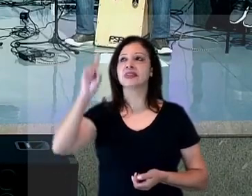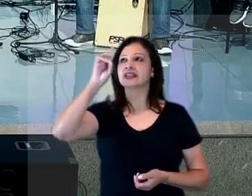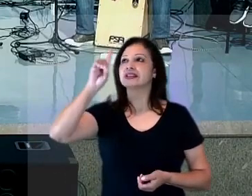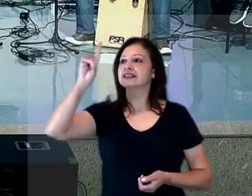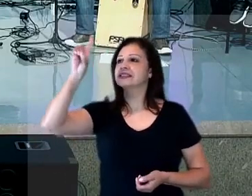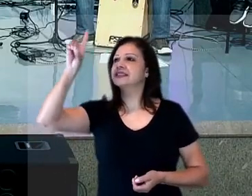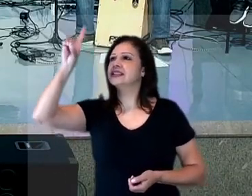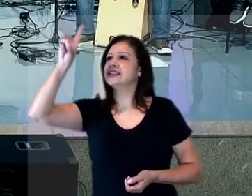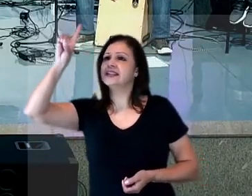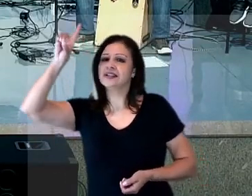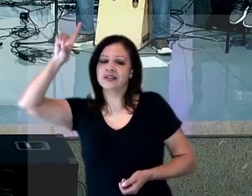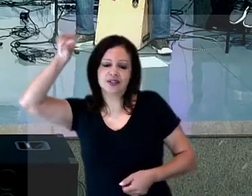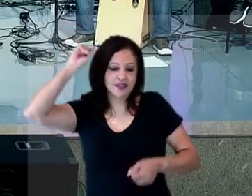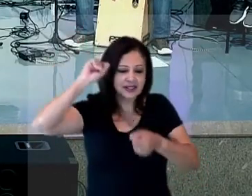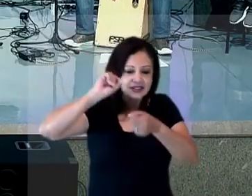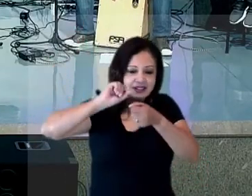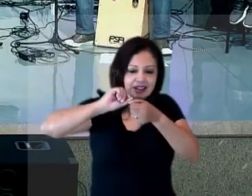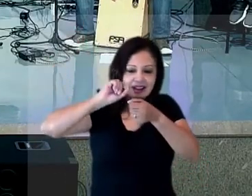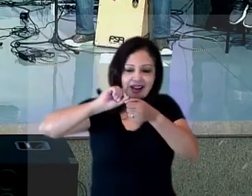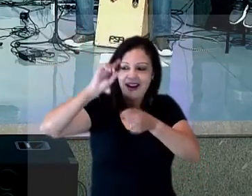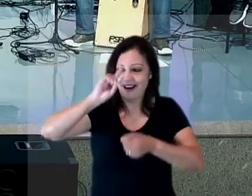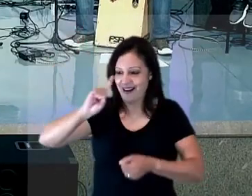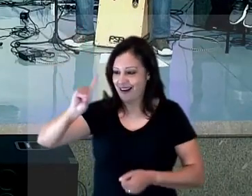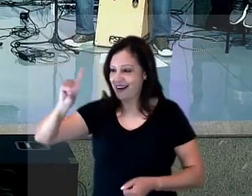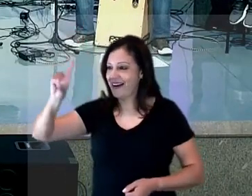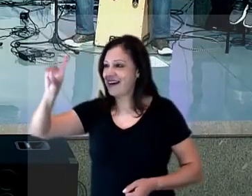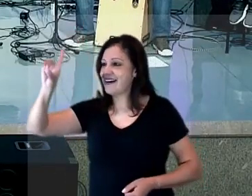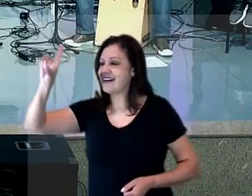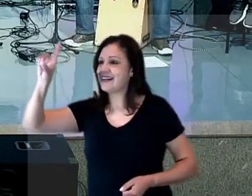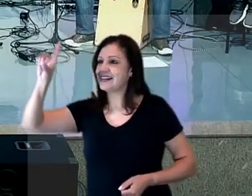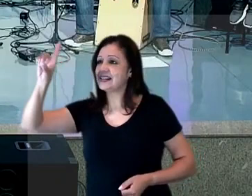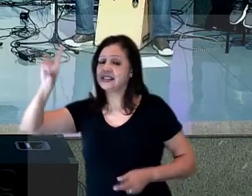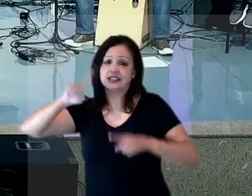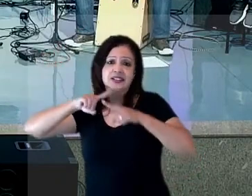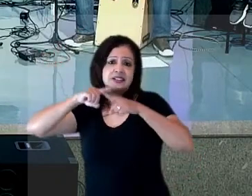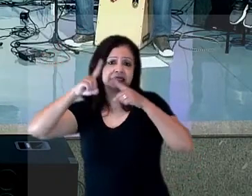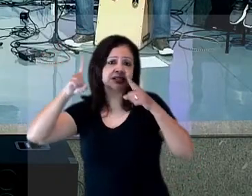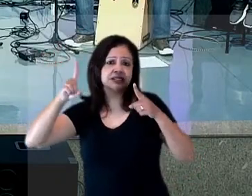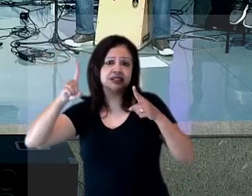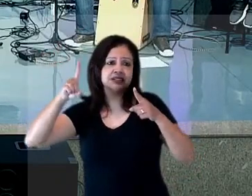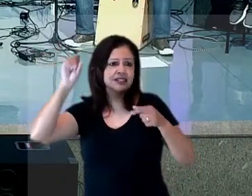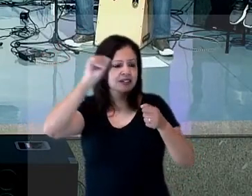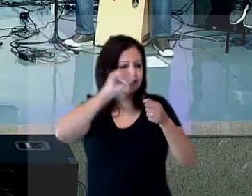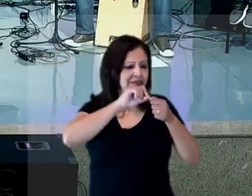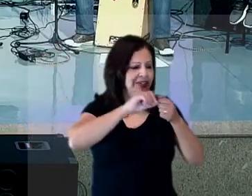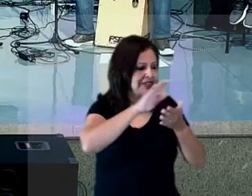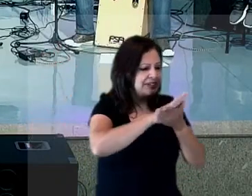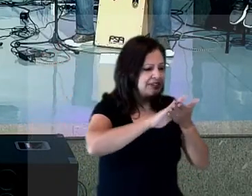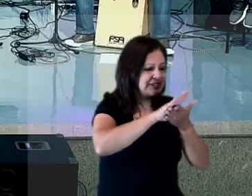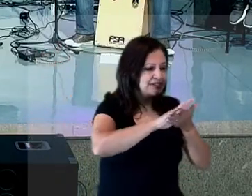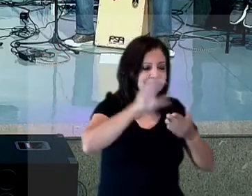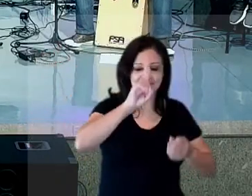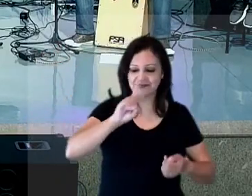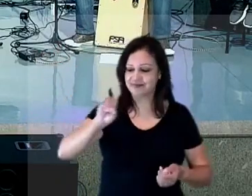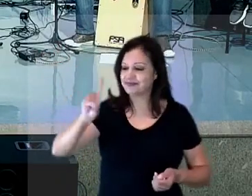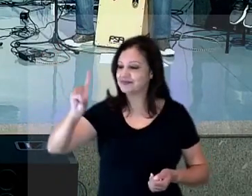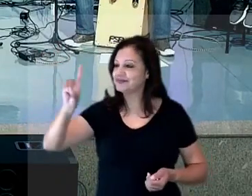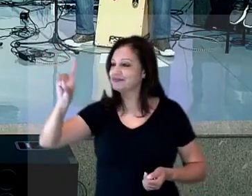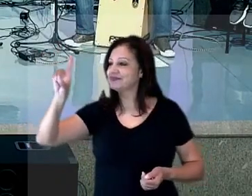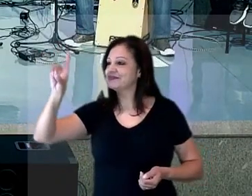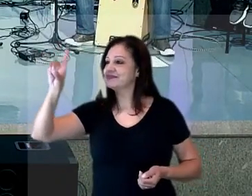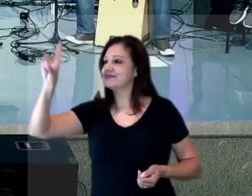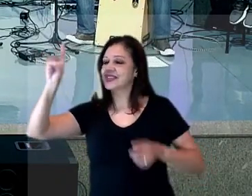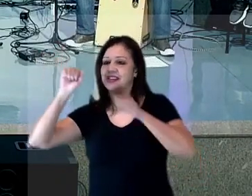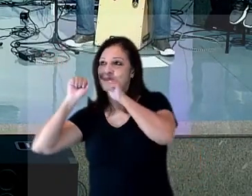Deus fizer, Ele é Deus. Se não fizer, Ele é Deus. Se